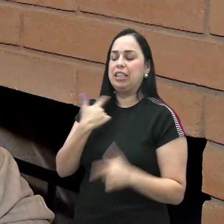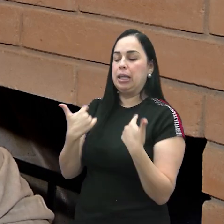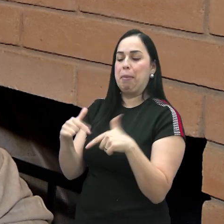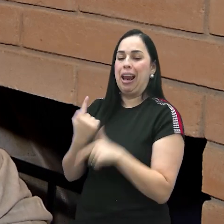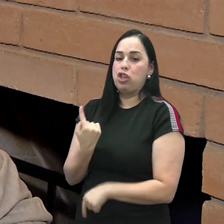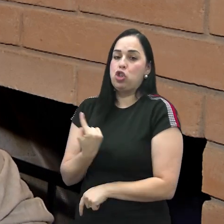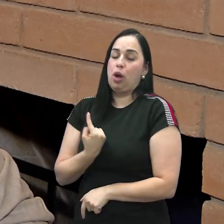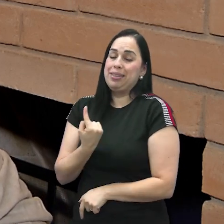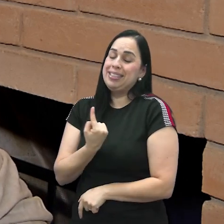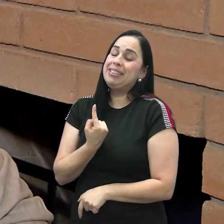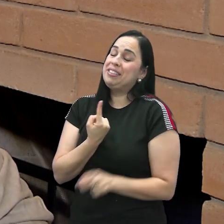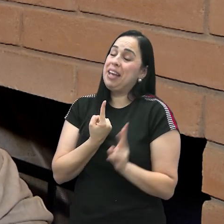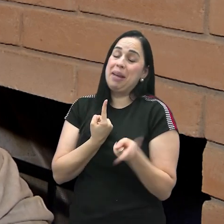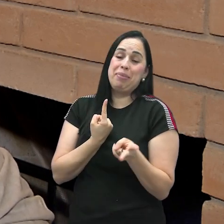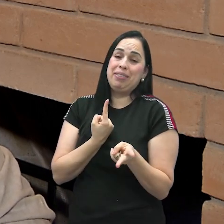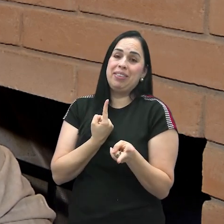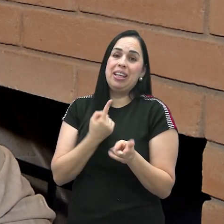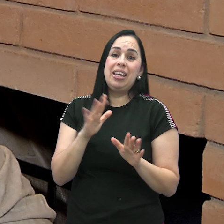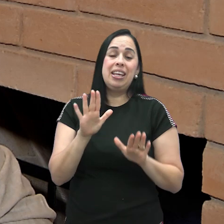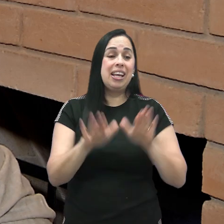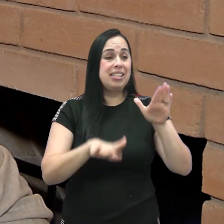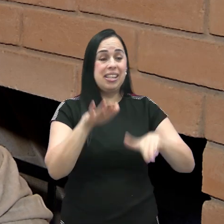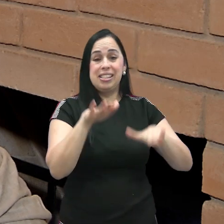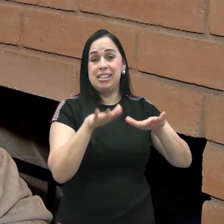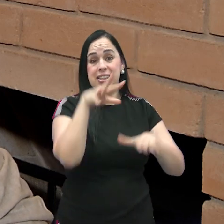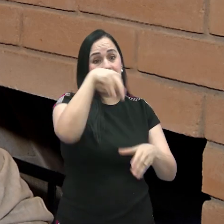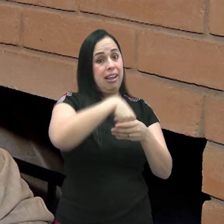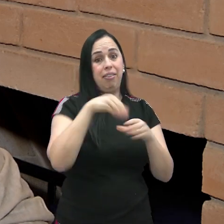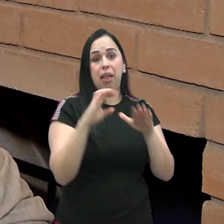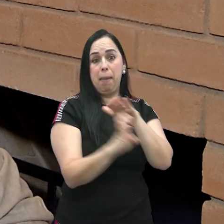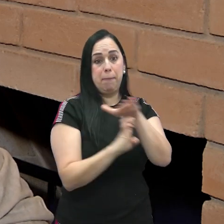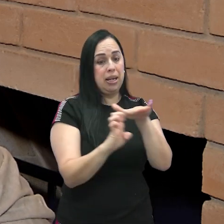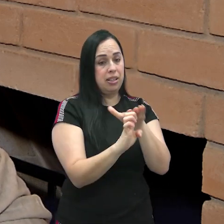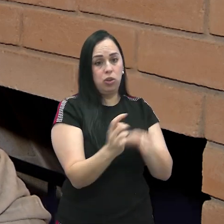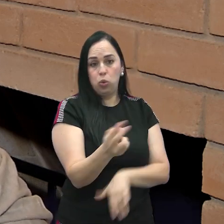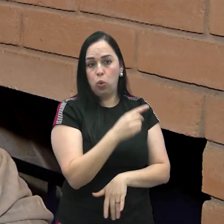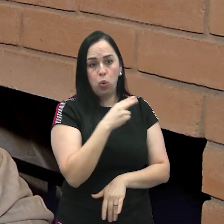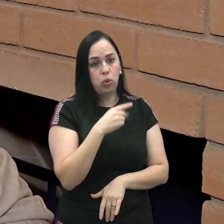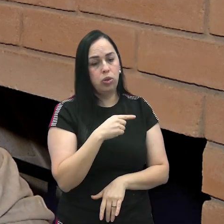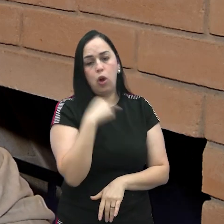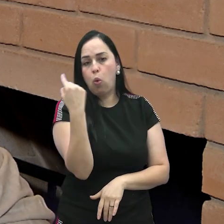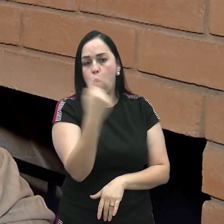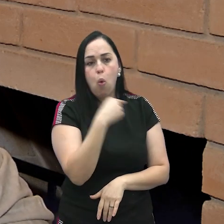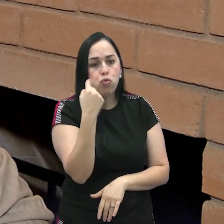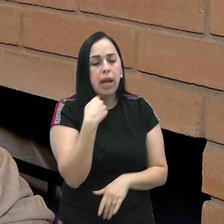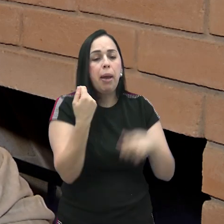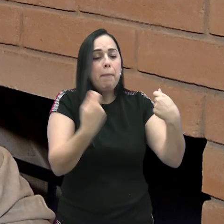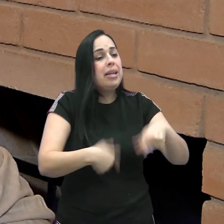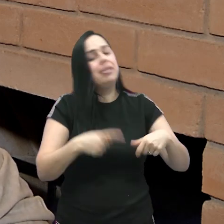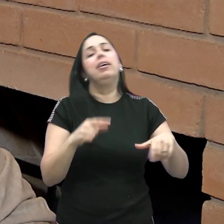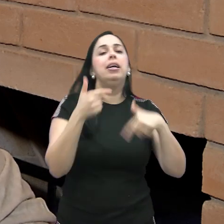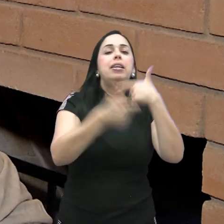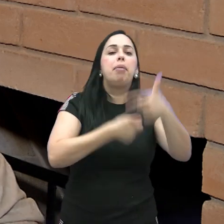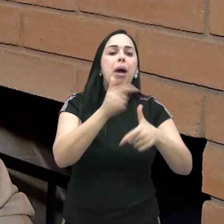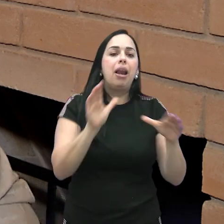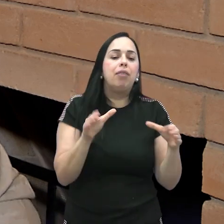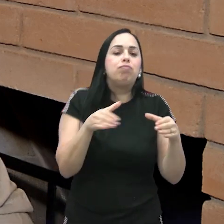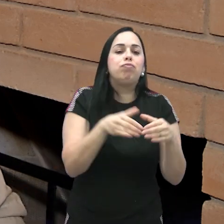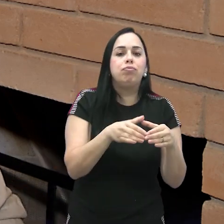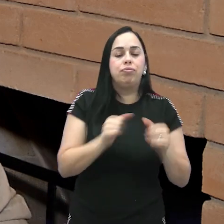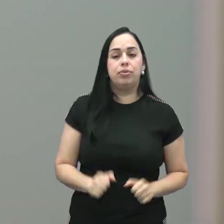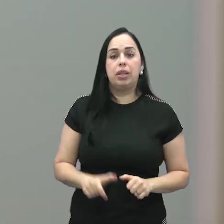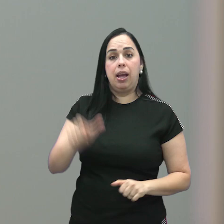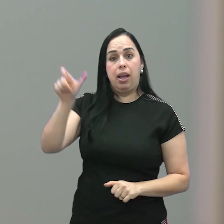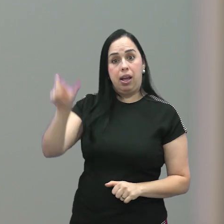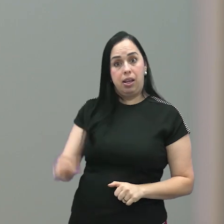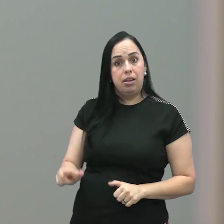os trabalhos sozinhos, e muitas vezes na empresa isso não é possível. Então era um pouco sofrido, digamos